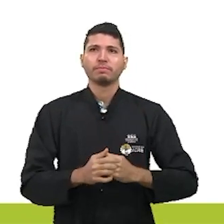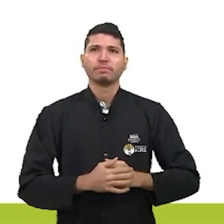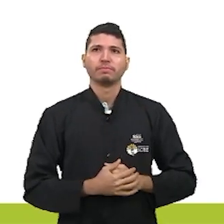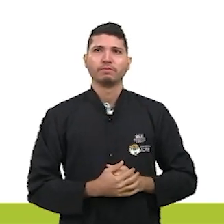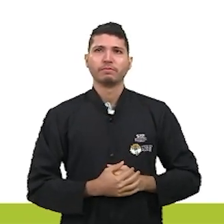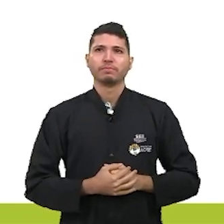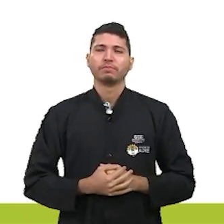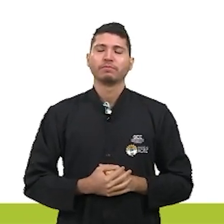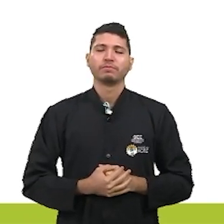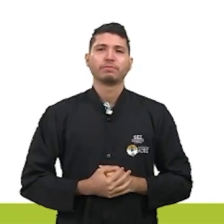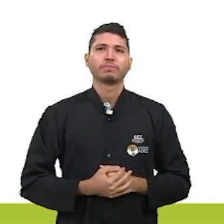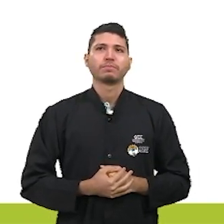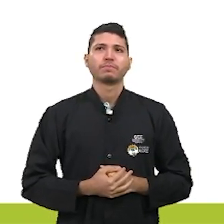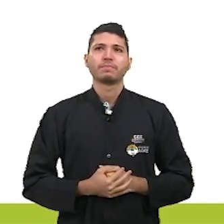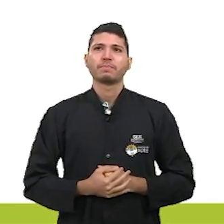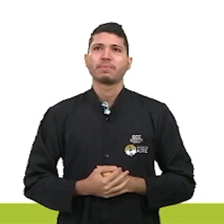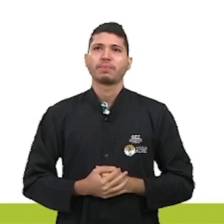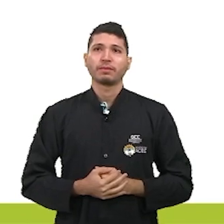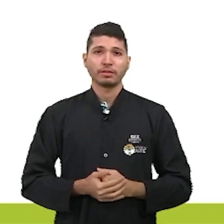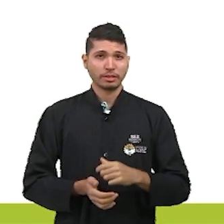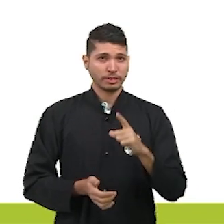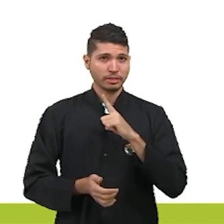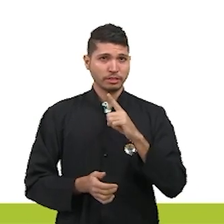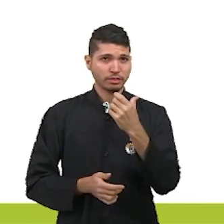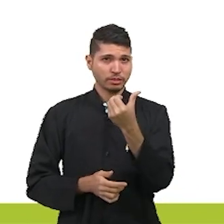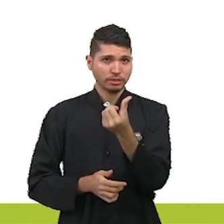Nós temos 6 letras.